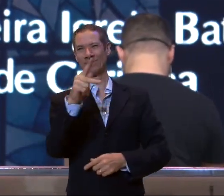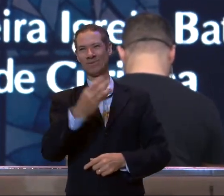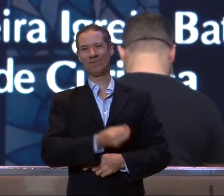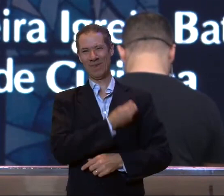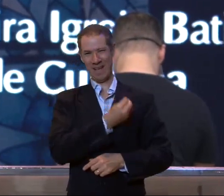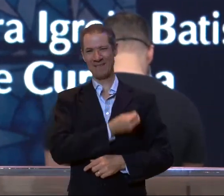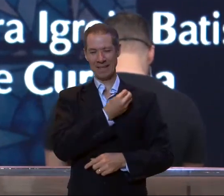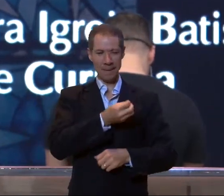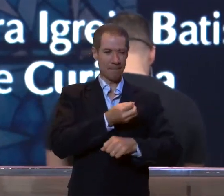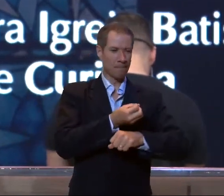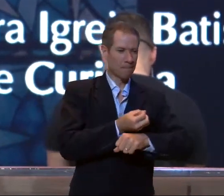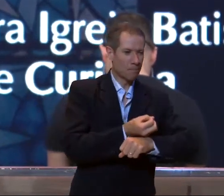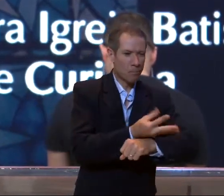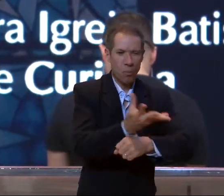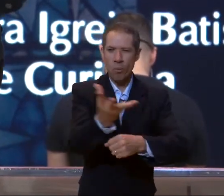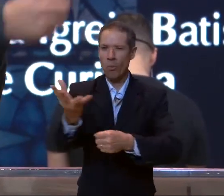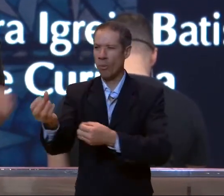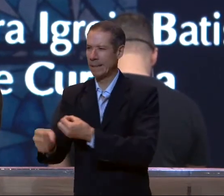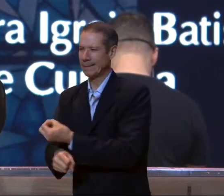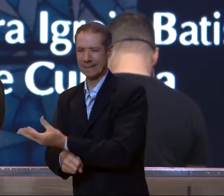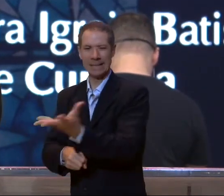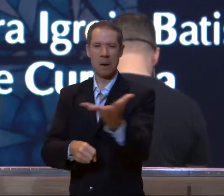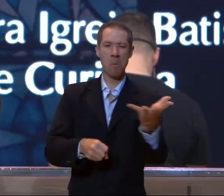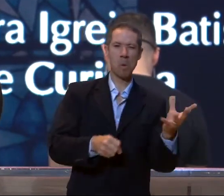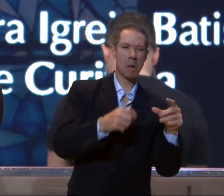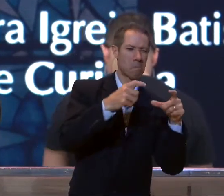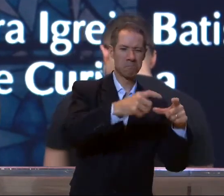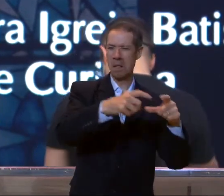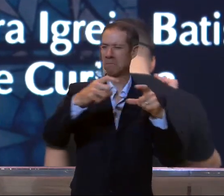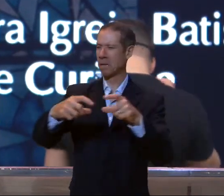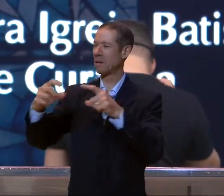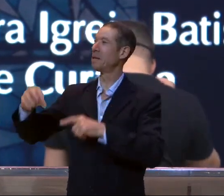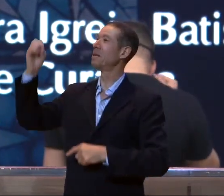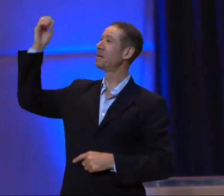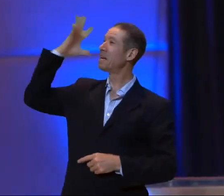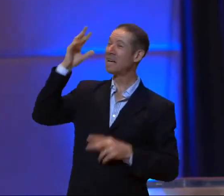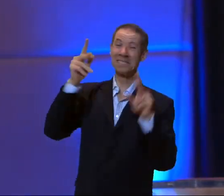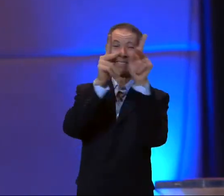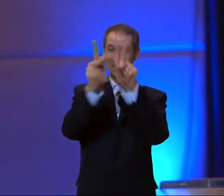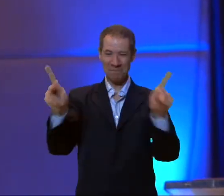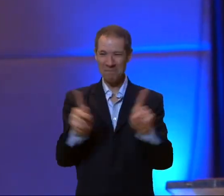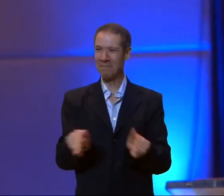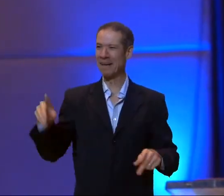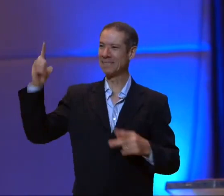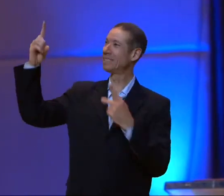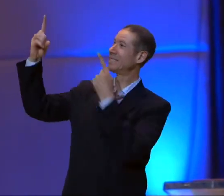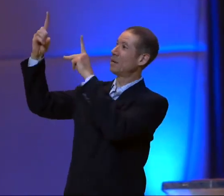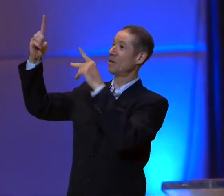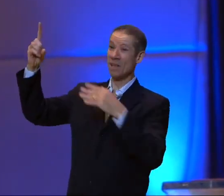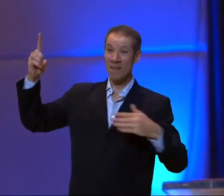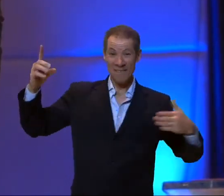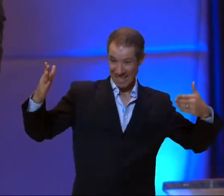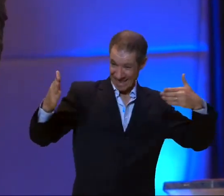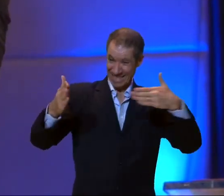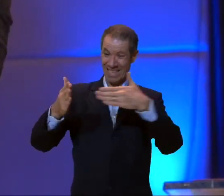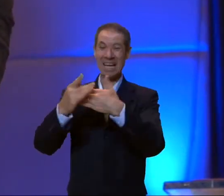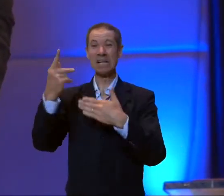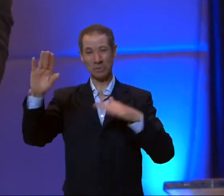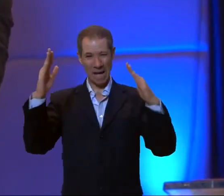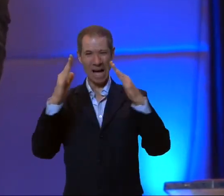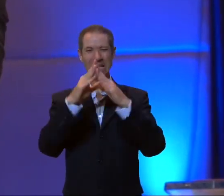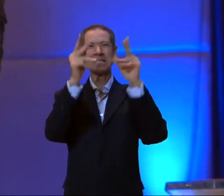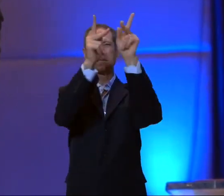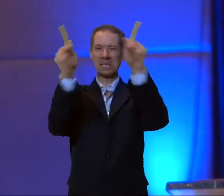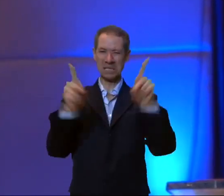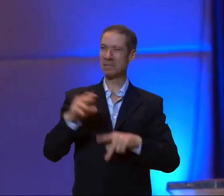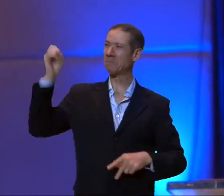a distribuir aonde você estiver. Graça e paz. Ei, graça e paz de Deus vai chegar na sua casa. Graça e